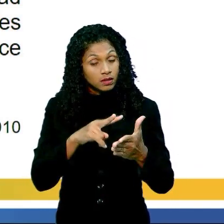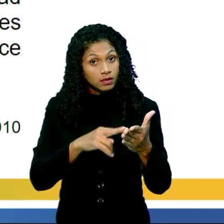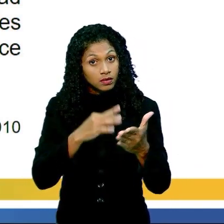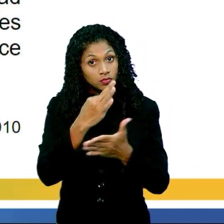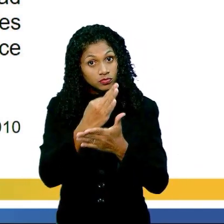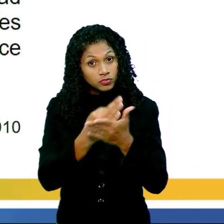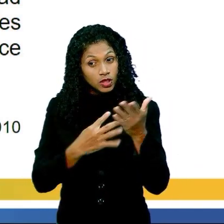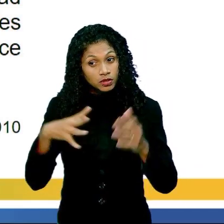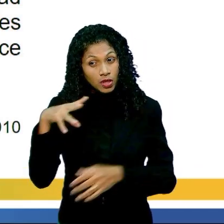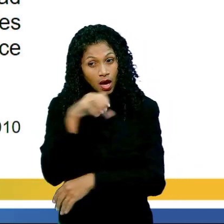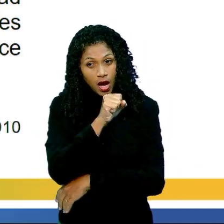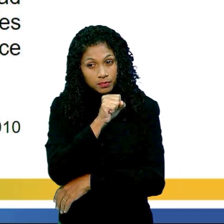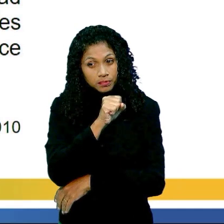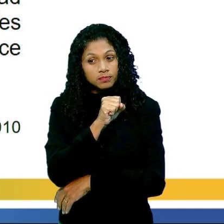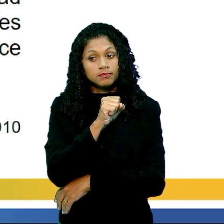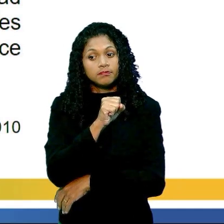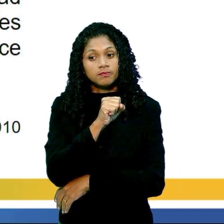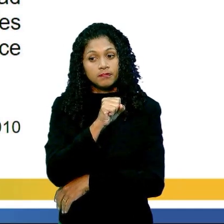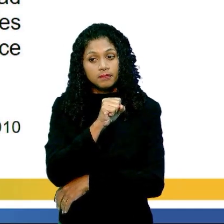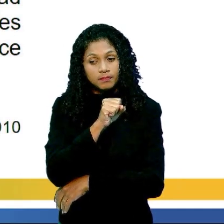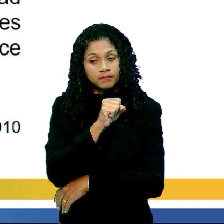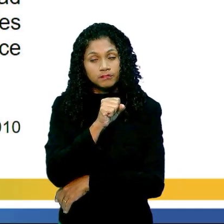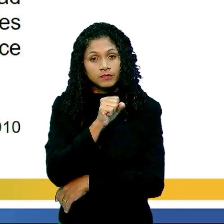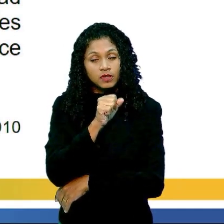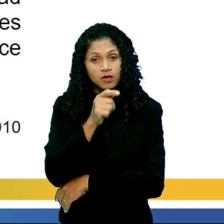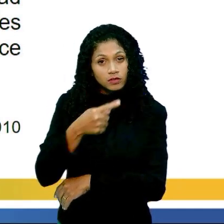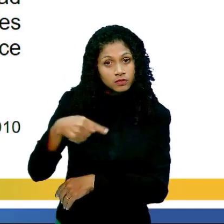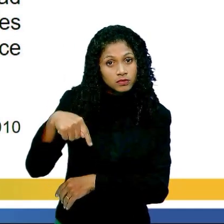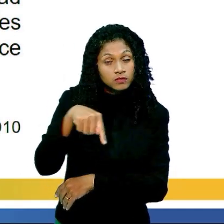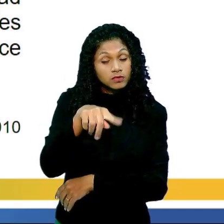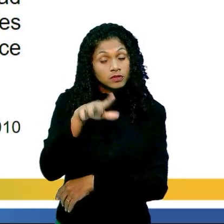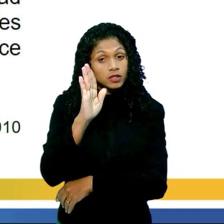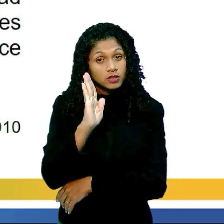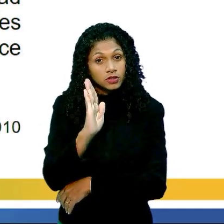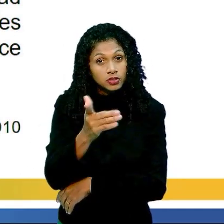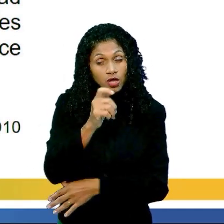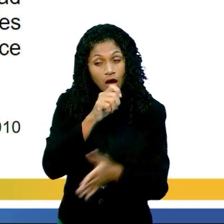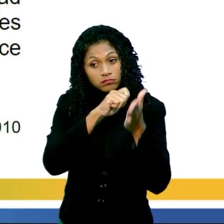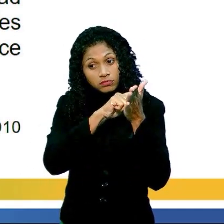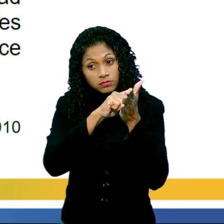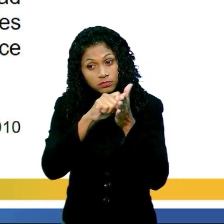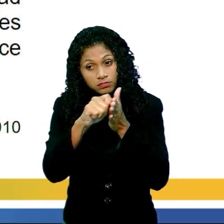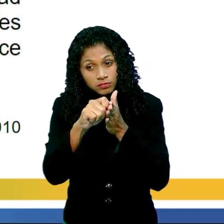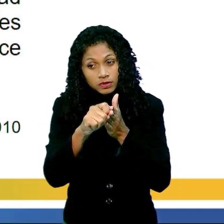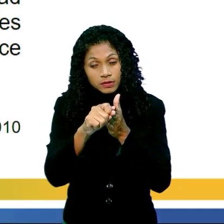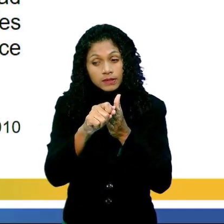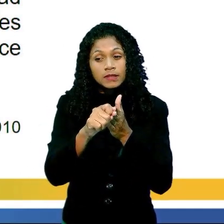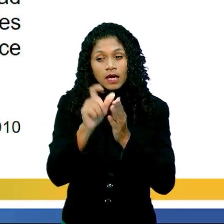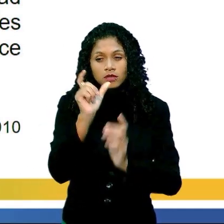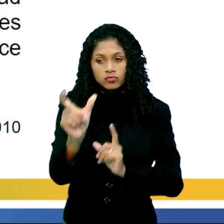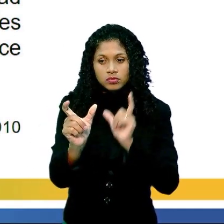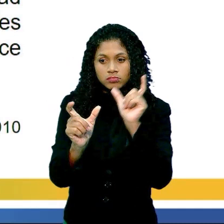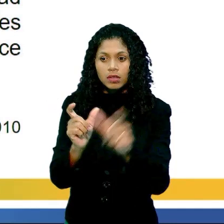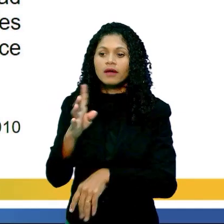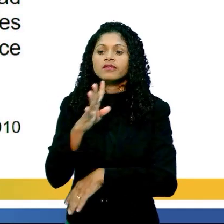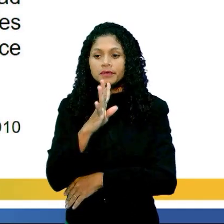texto rapidinho e vocês aí já podem, em casa, destacar as palavras que vocês conhecerem,